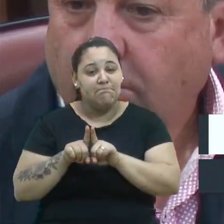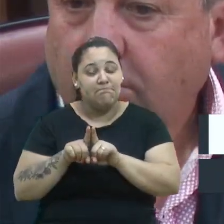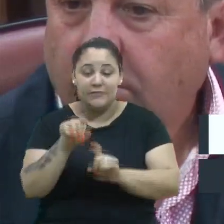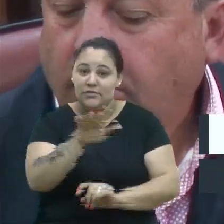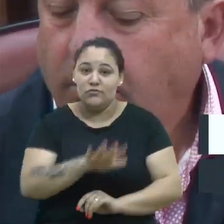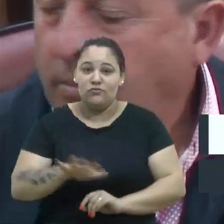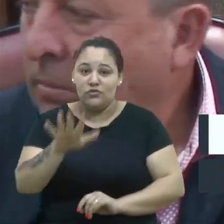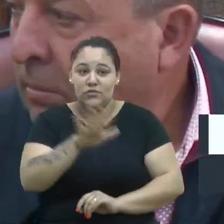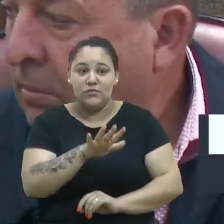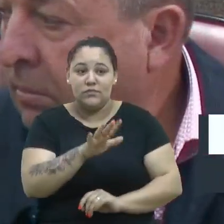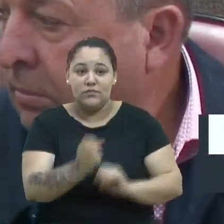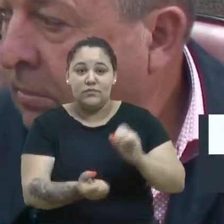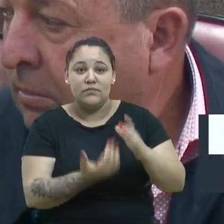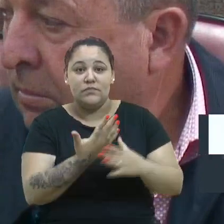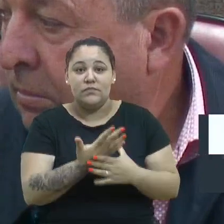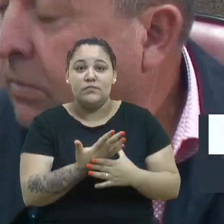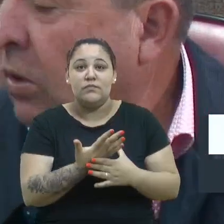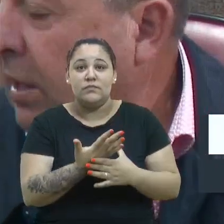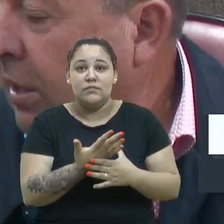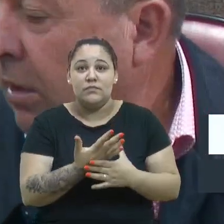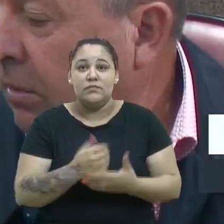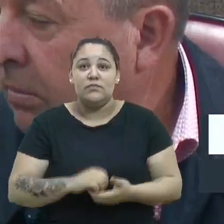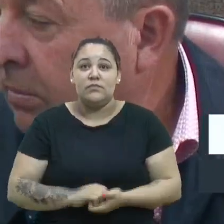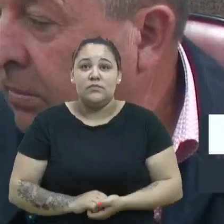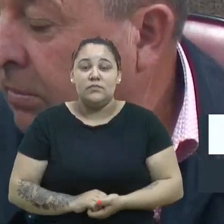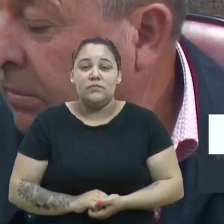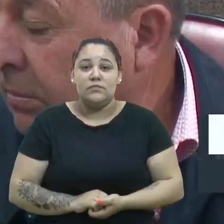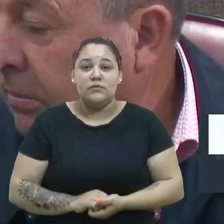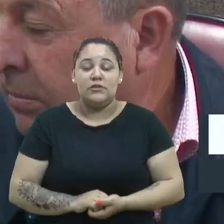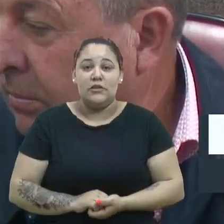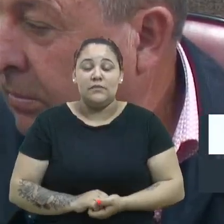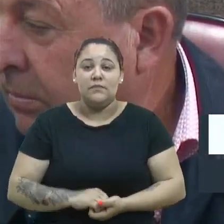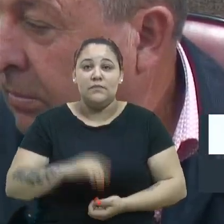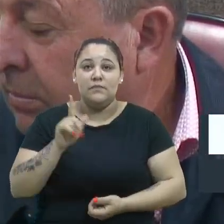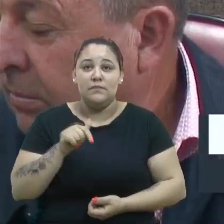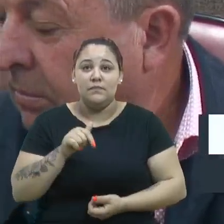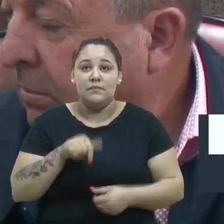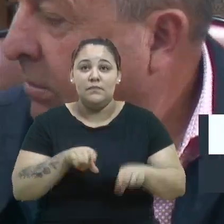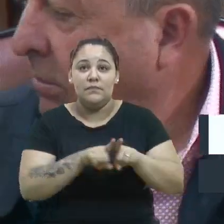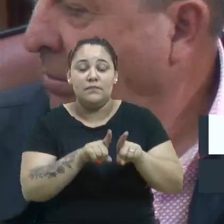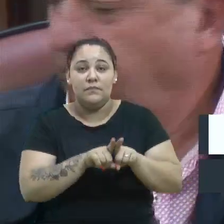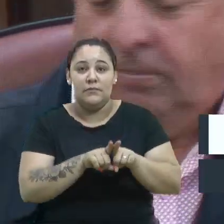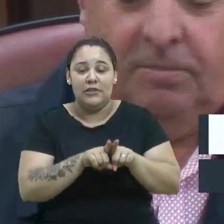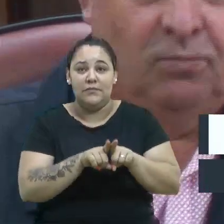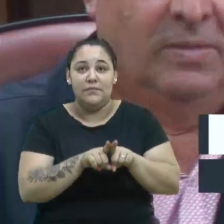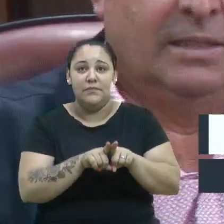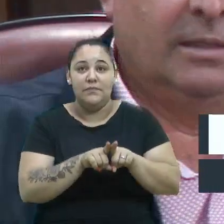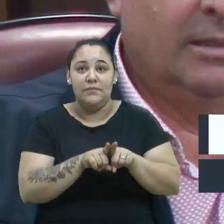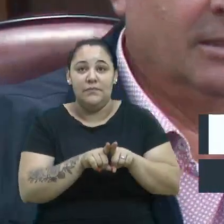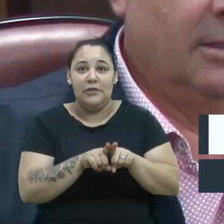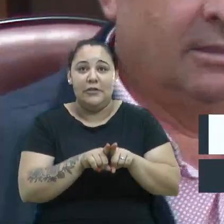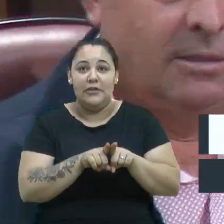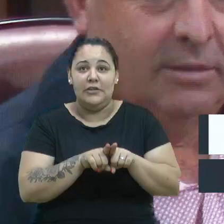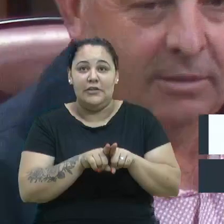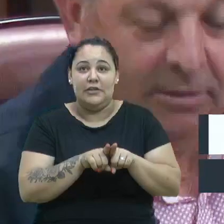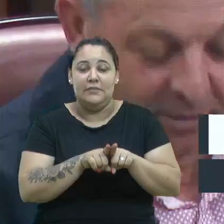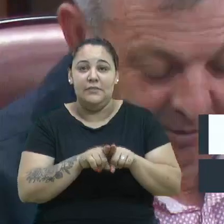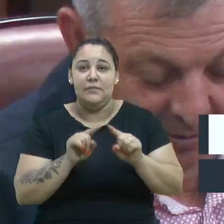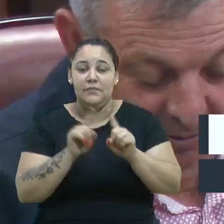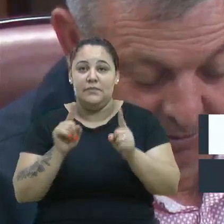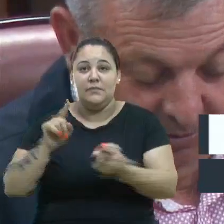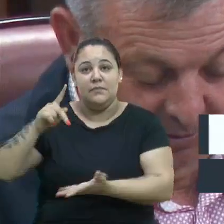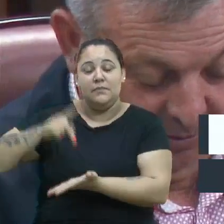algo dessa natureza para que a gente possa chegar a esse determinado fim. Eu acho que se